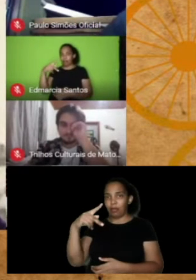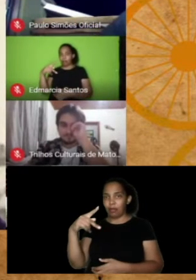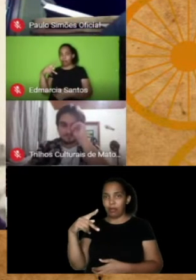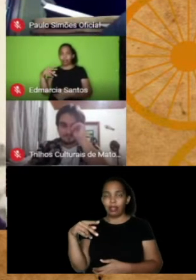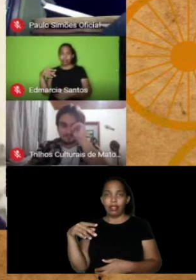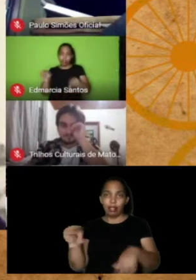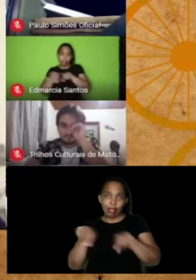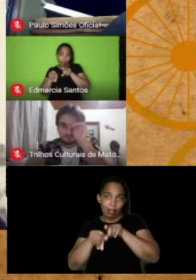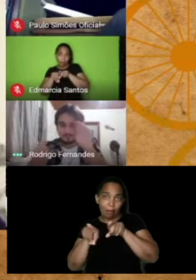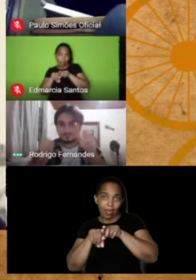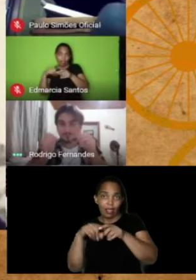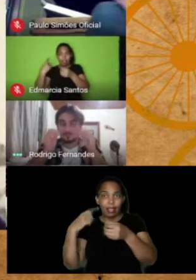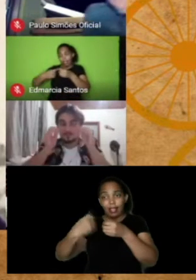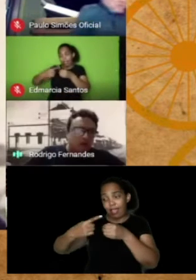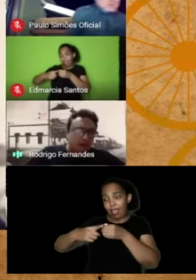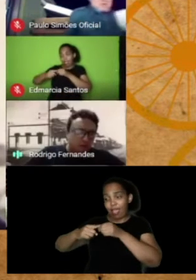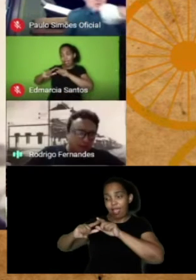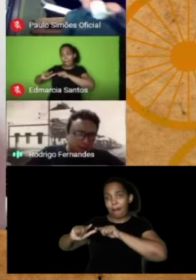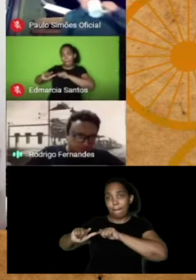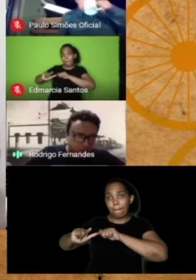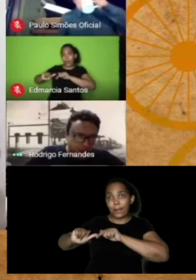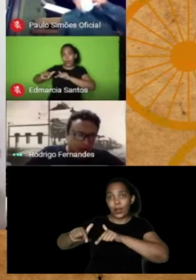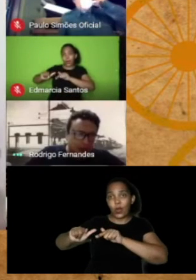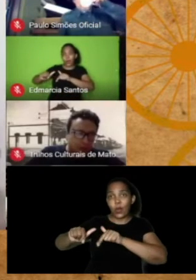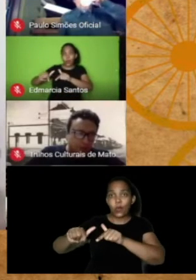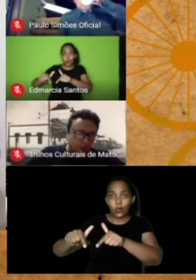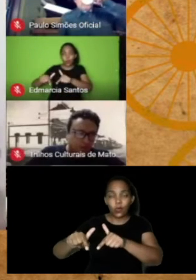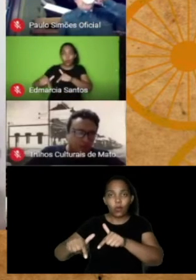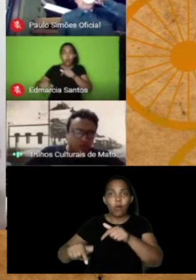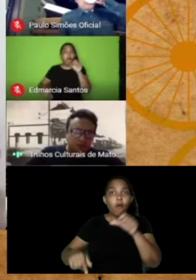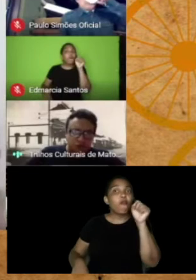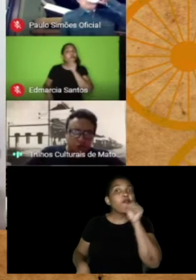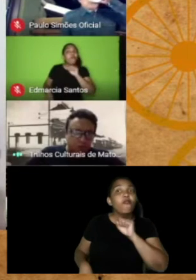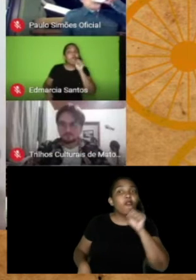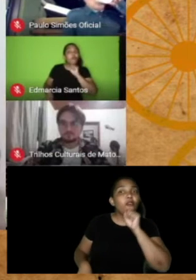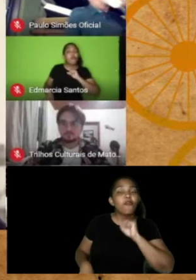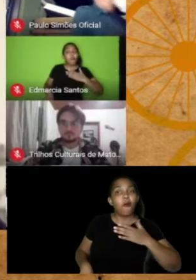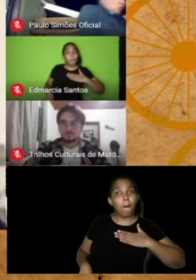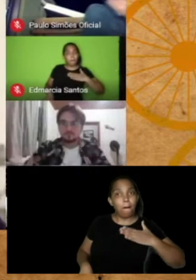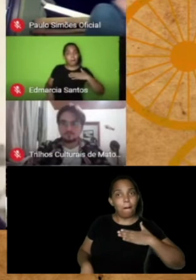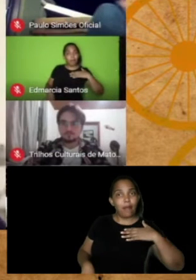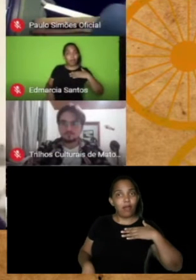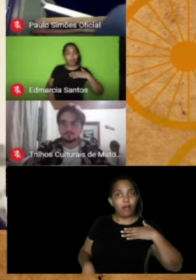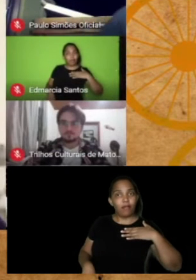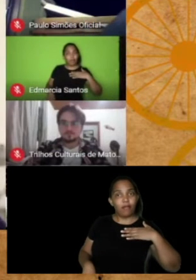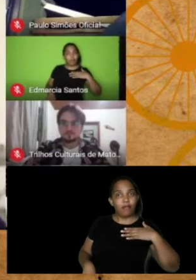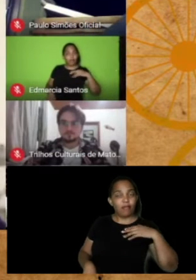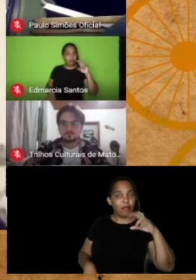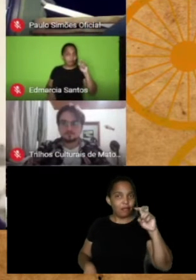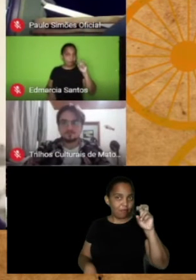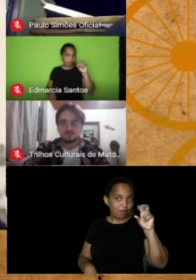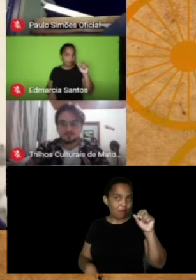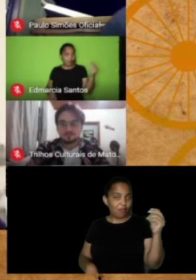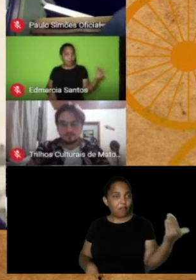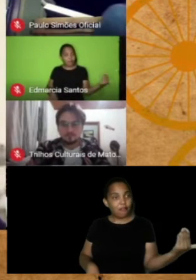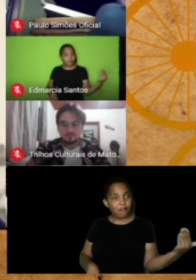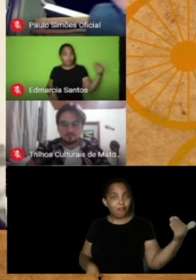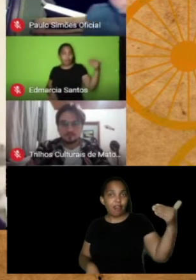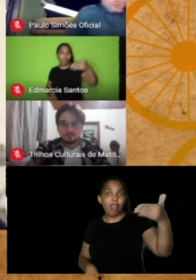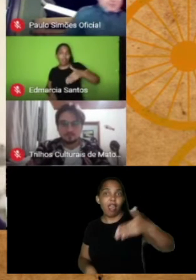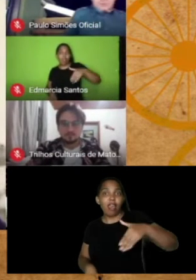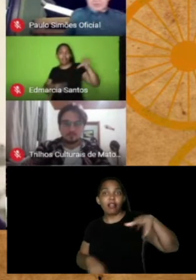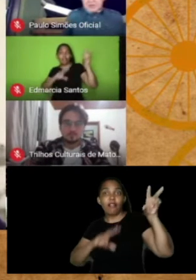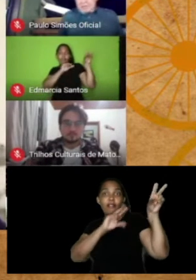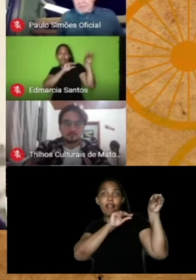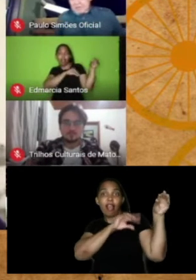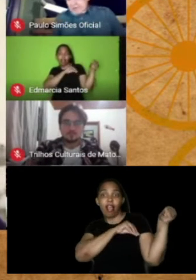Bauru. Os meus avós vieram da Espanha em 1921 para trabalhar na estrada de ferro no oeste do Brasil. O meu